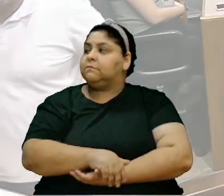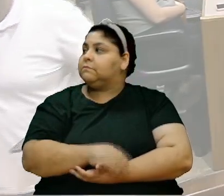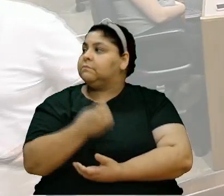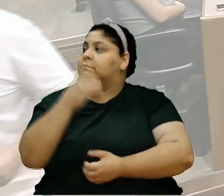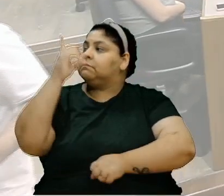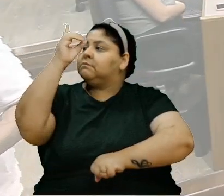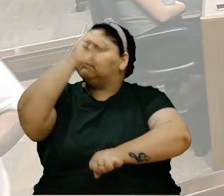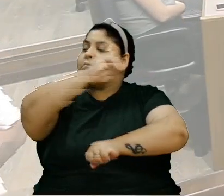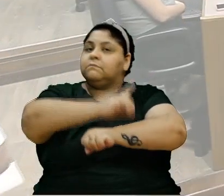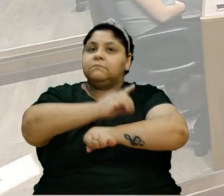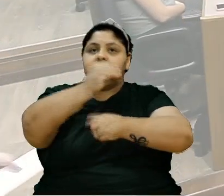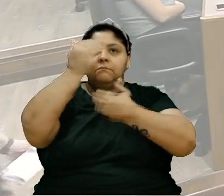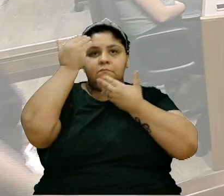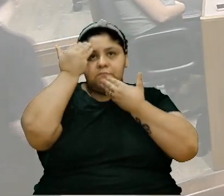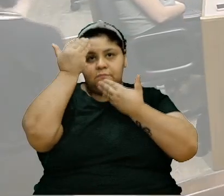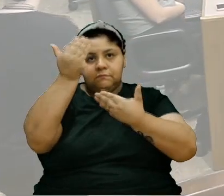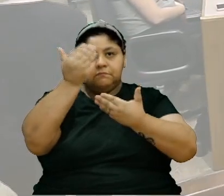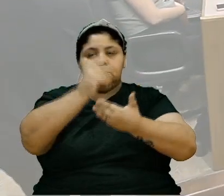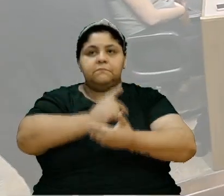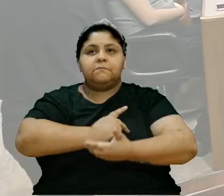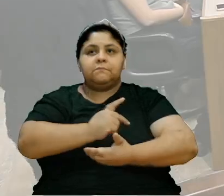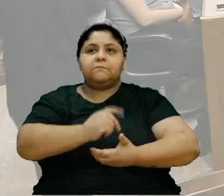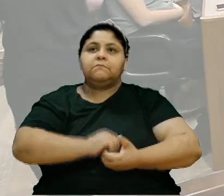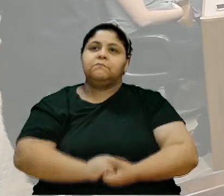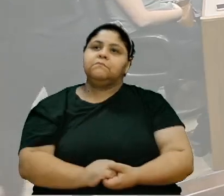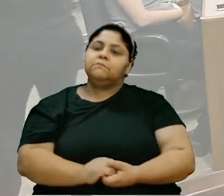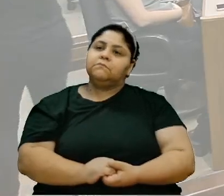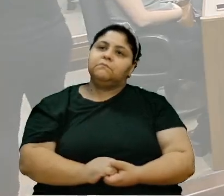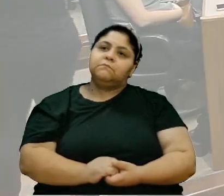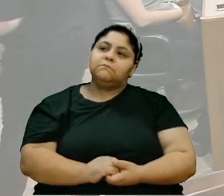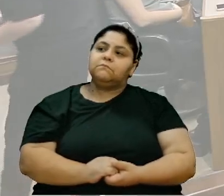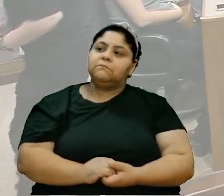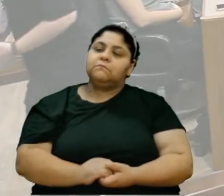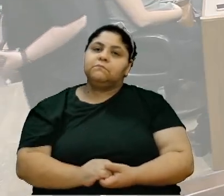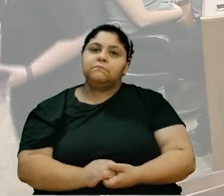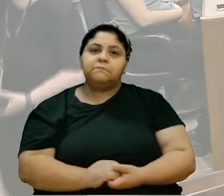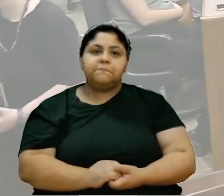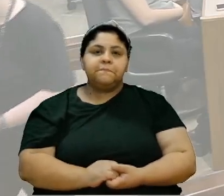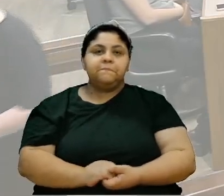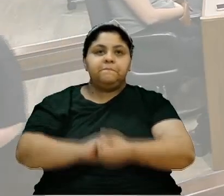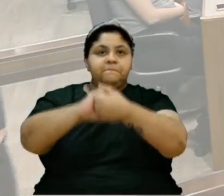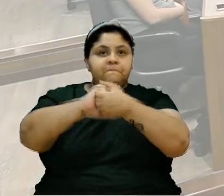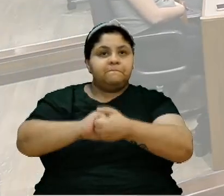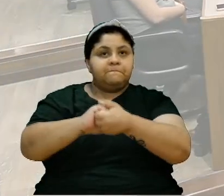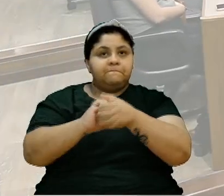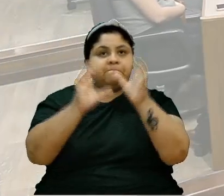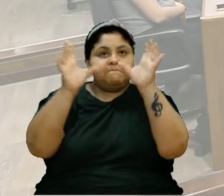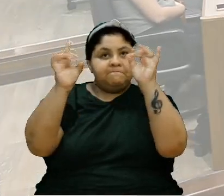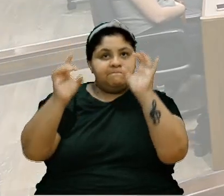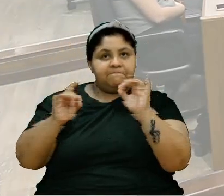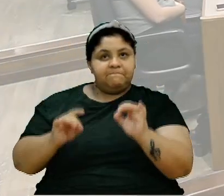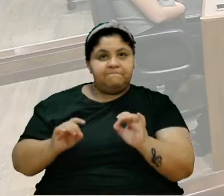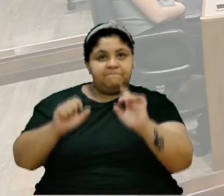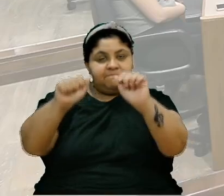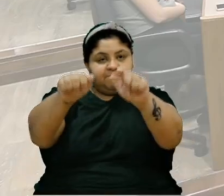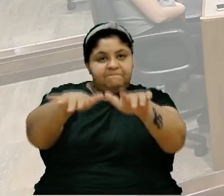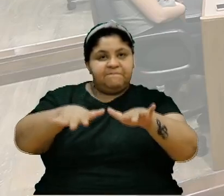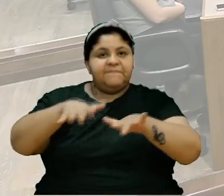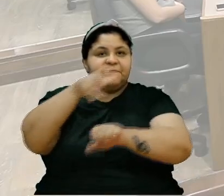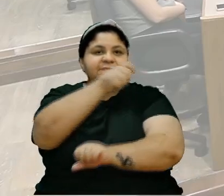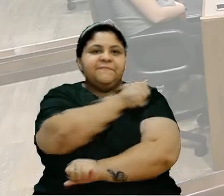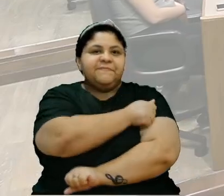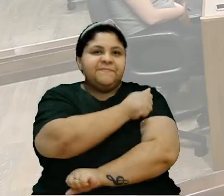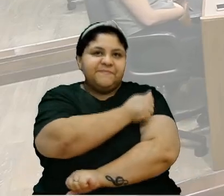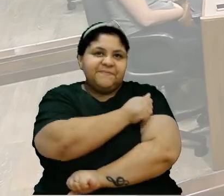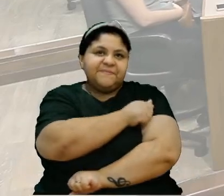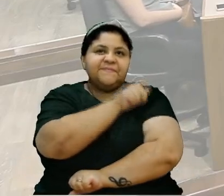Bom dia, obrigada, presidente. Uma saudação especial ao pessoal, né, aos alunos, aos